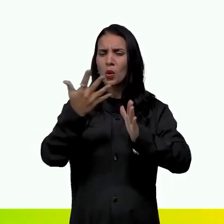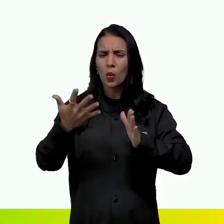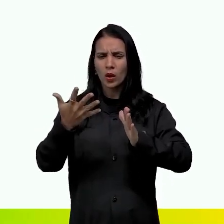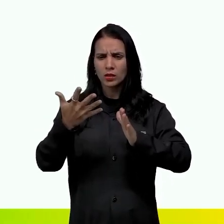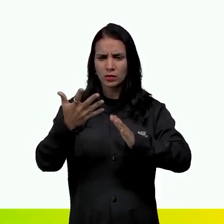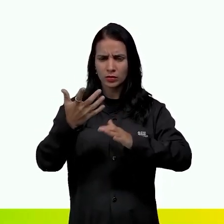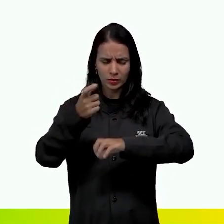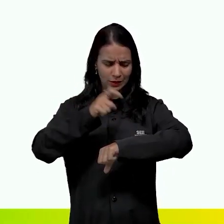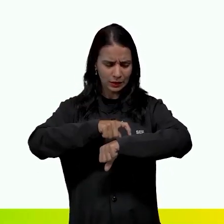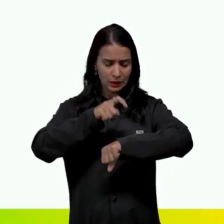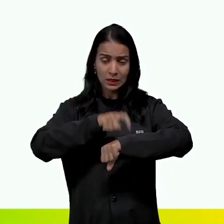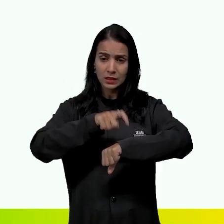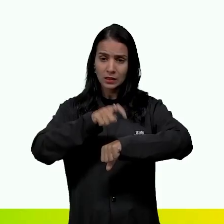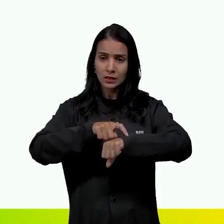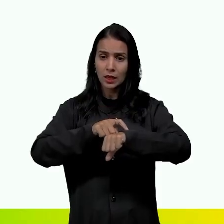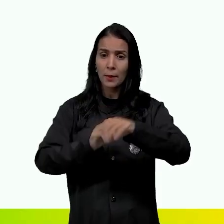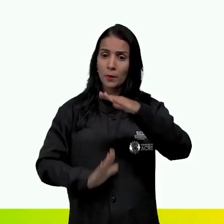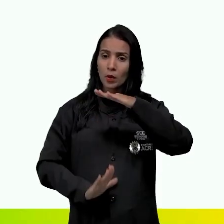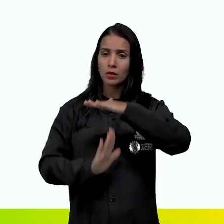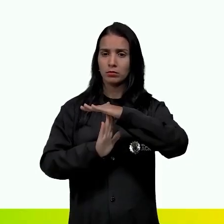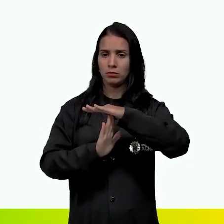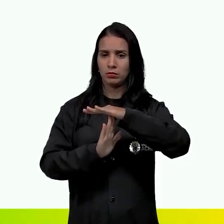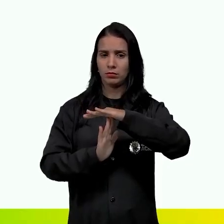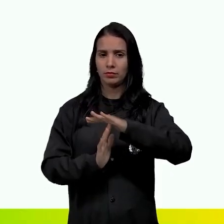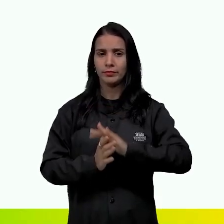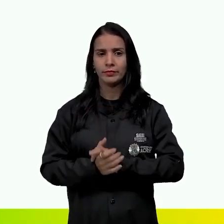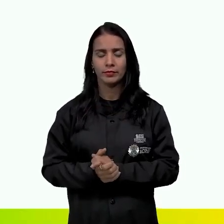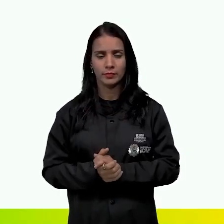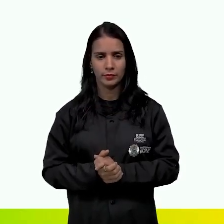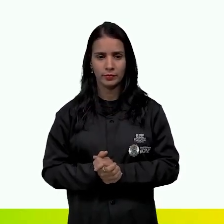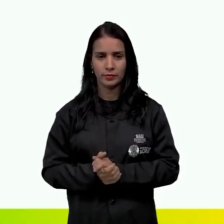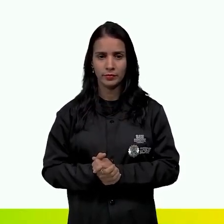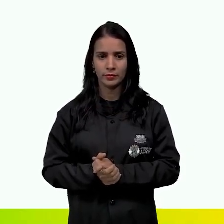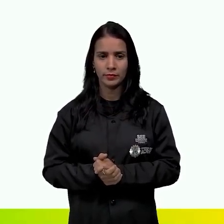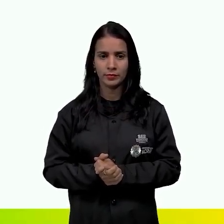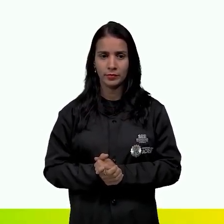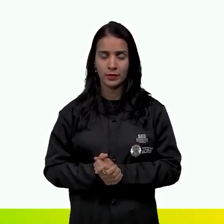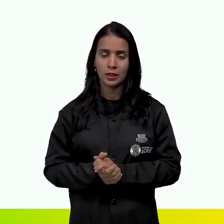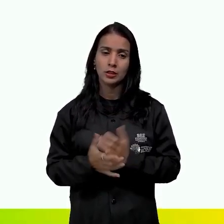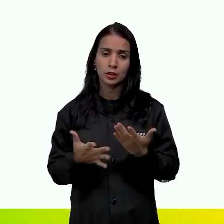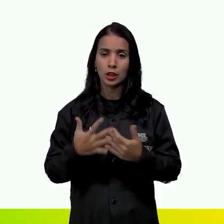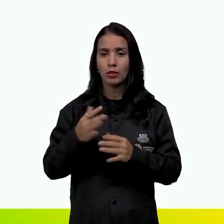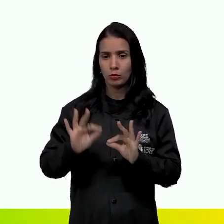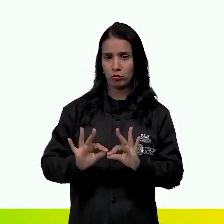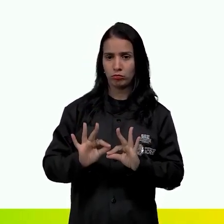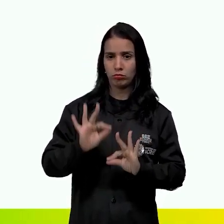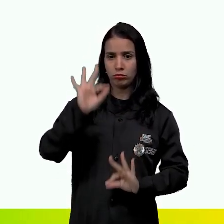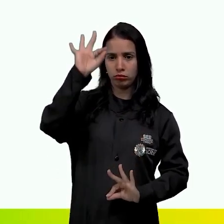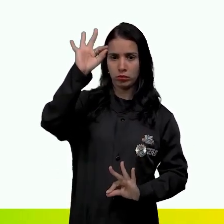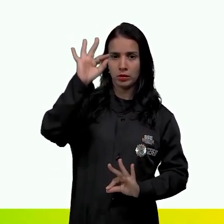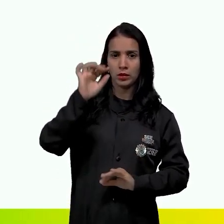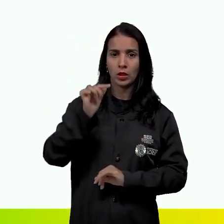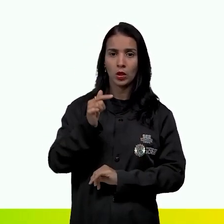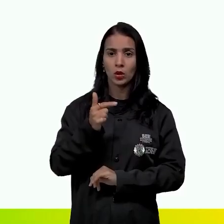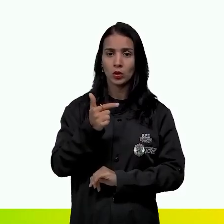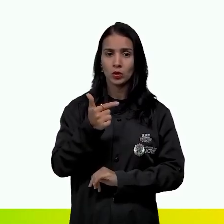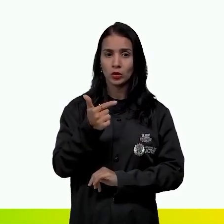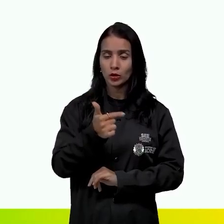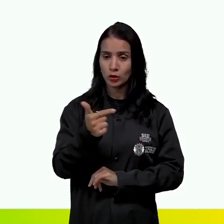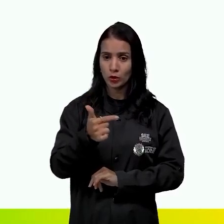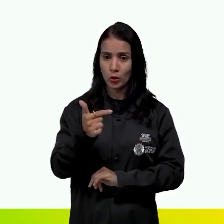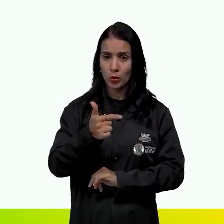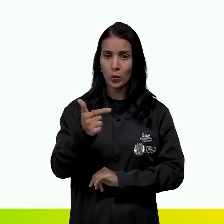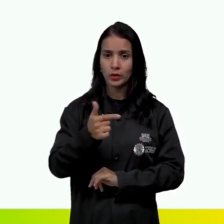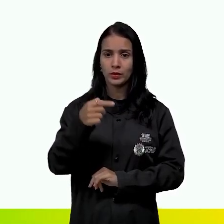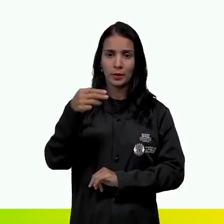ideia é o seguinte: nós vamos ter aqui que essa altura é 2, e nós vamos imaginar que tem uma quantidade